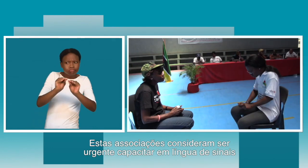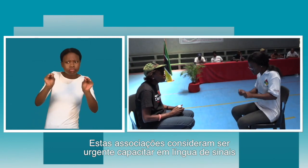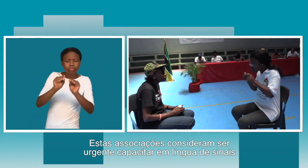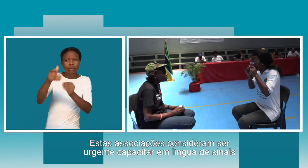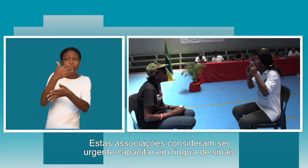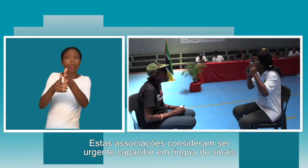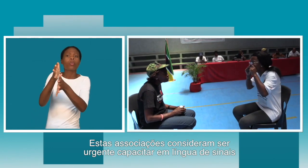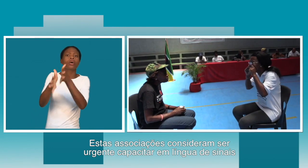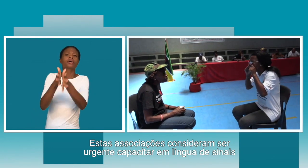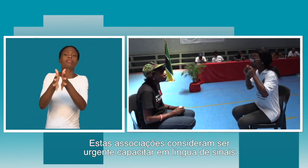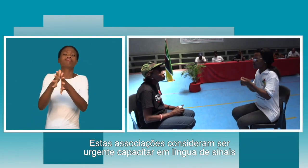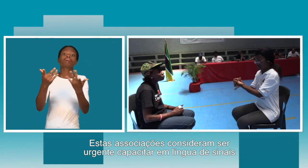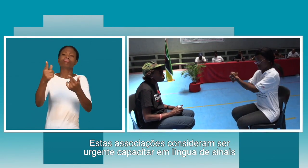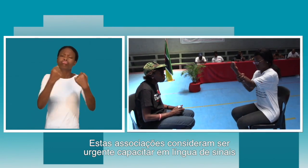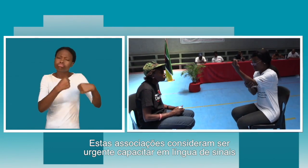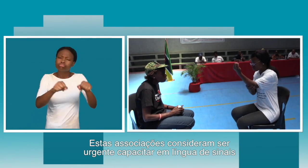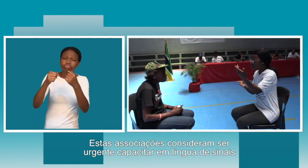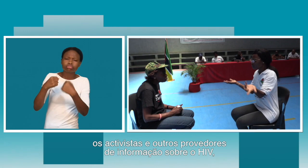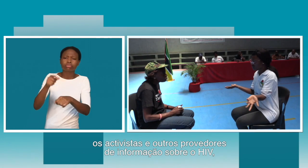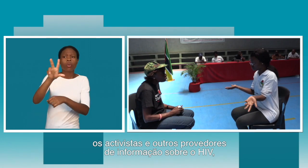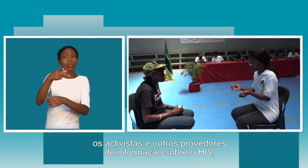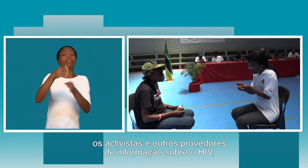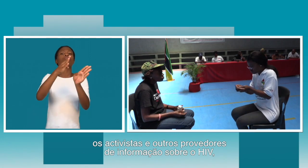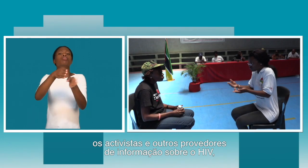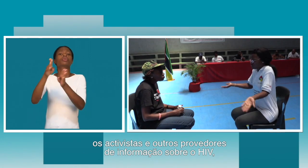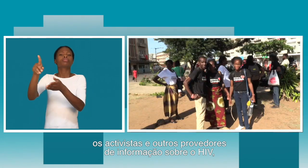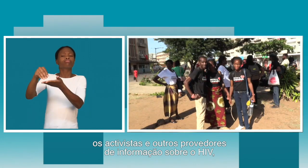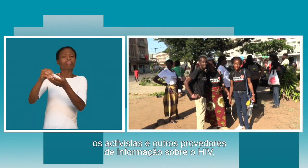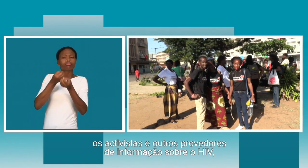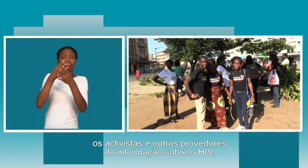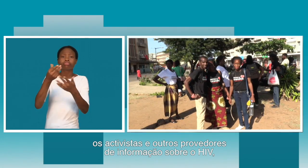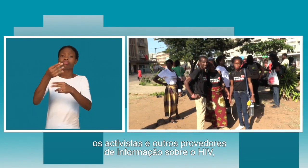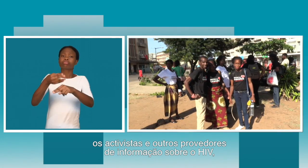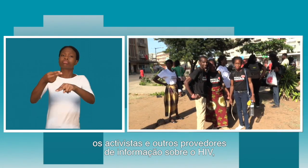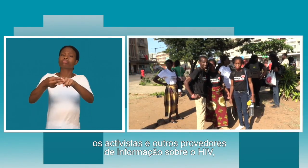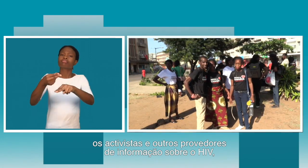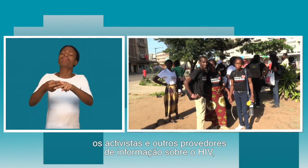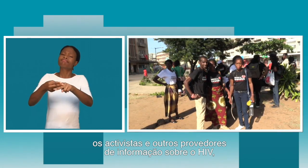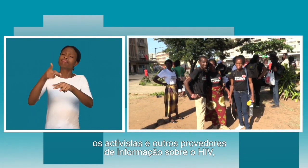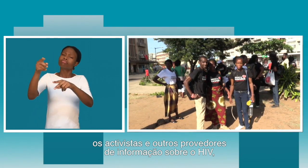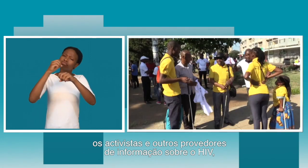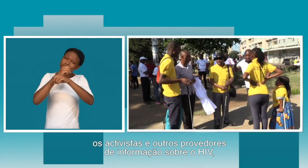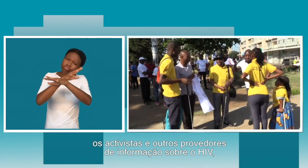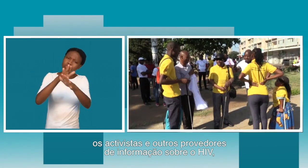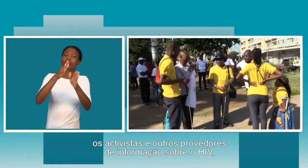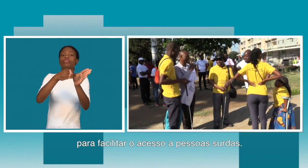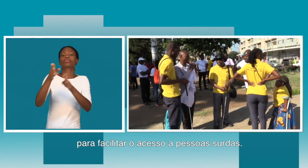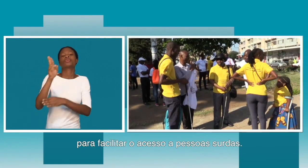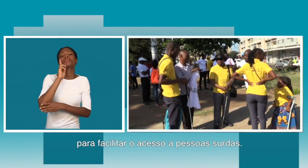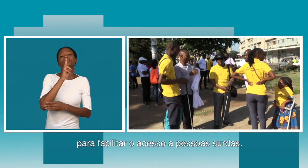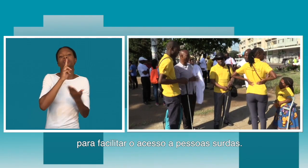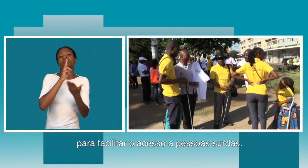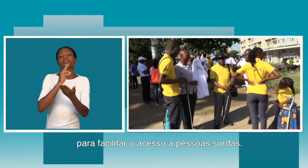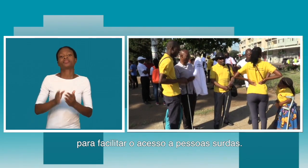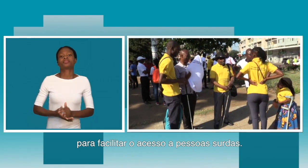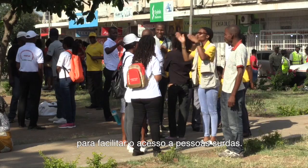ser urgente capacitar em língua de sinais os ativistas e outros provedores de informação sobre o HIV para